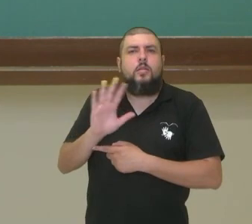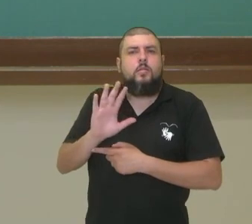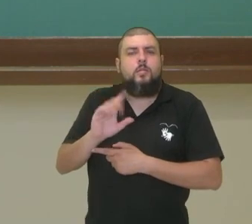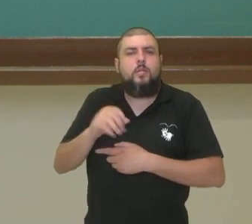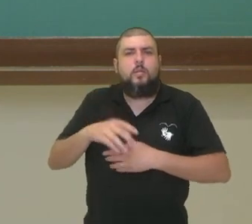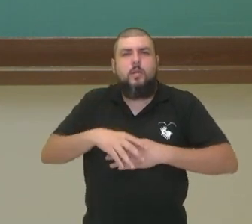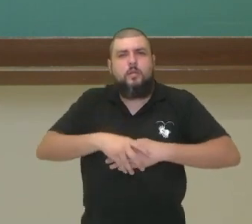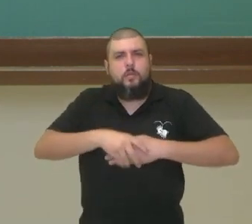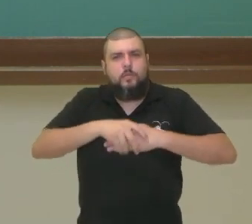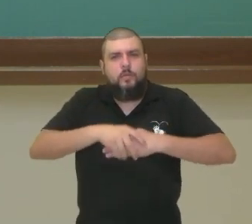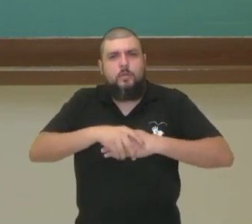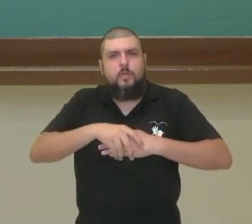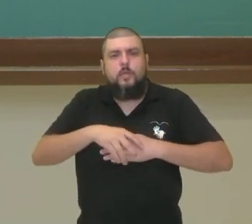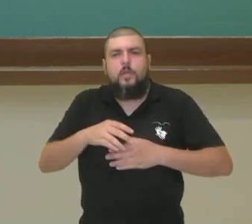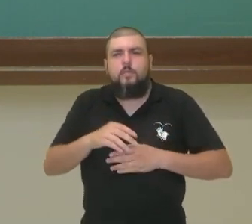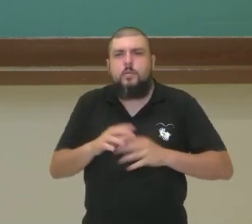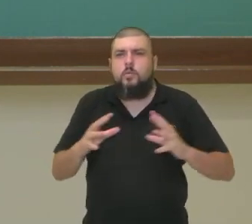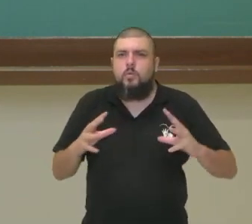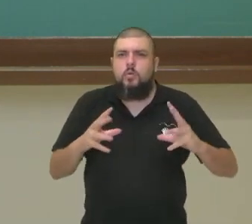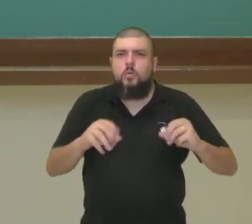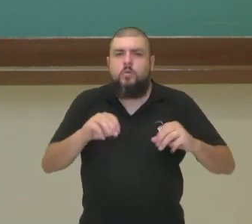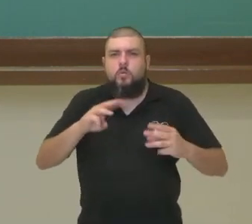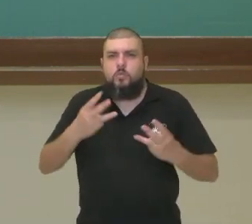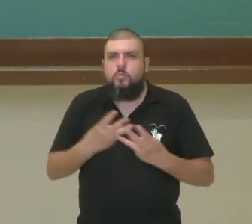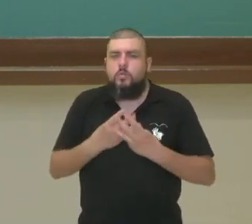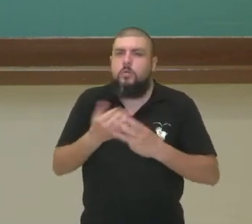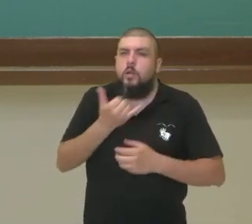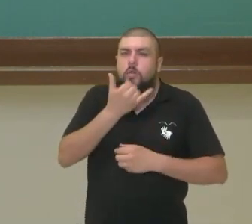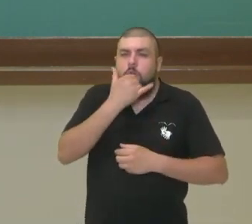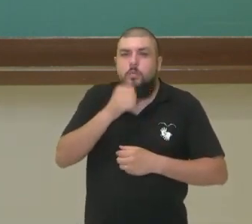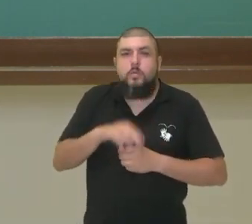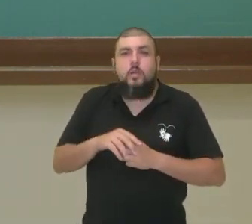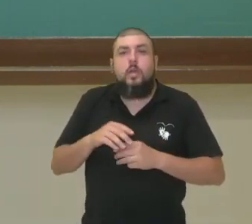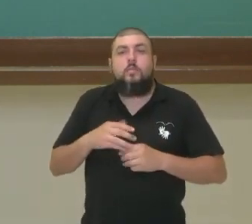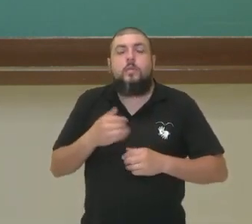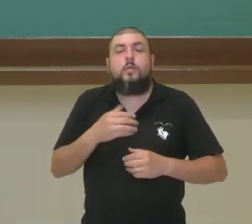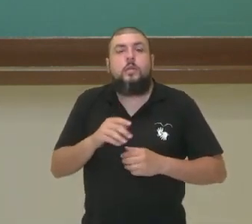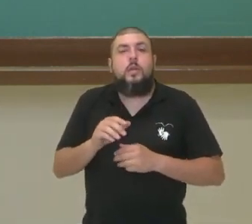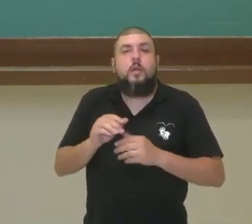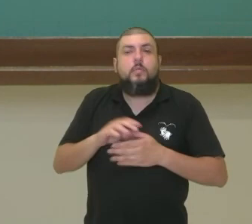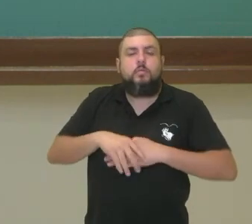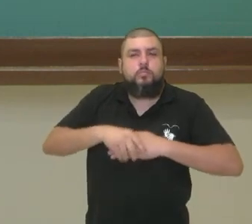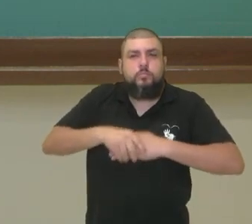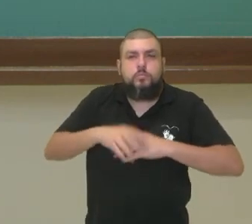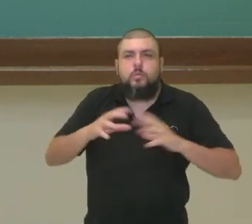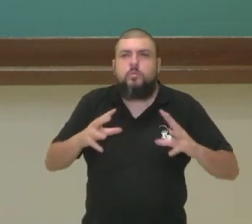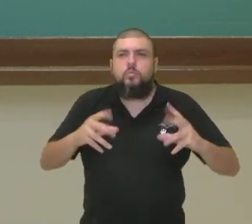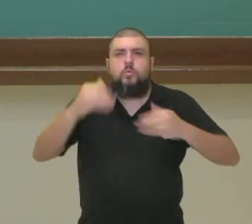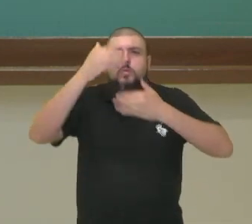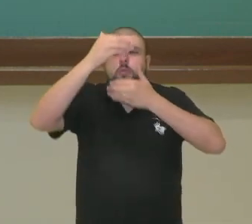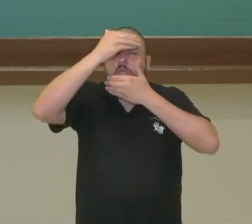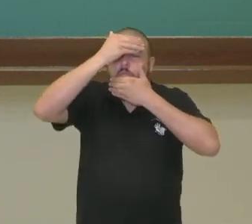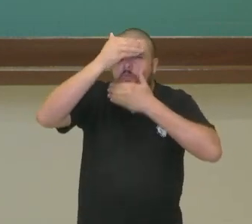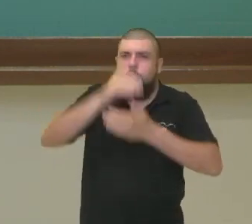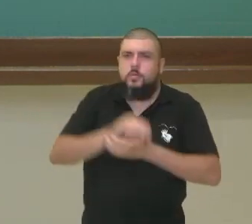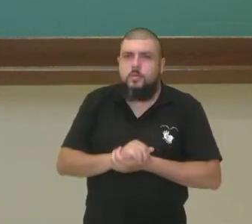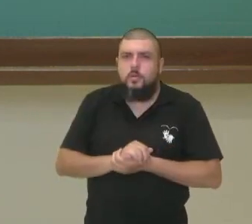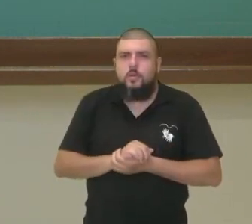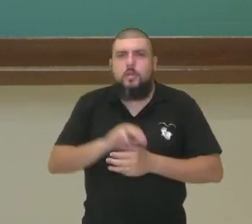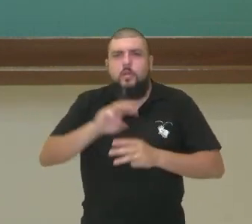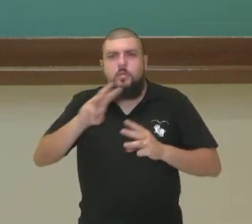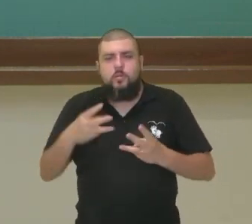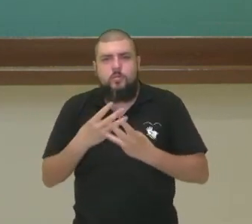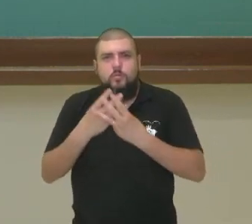Salam Aleikum para todos os judeus, Salam Aleikum para todos os muçulmanos, Shalom para todos os